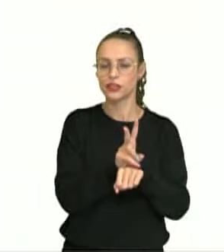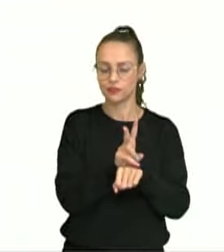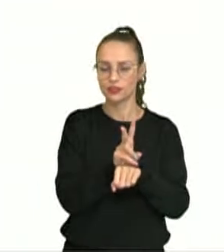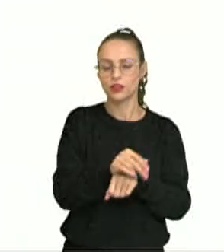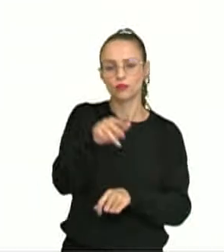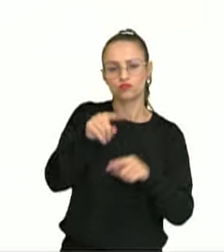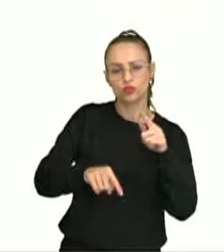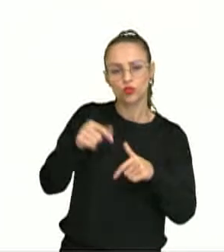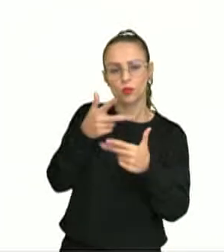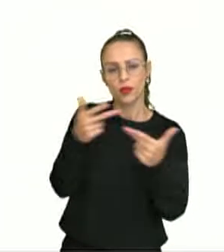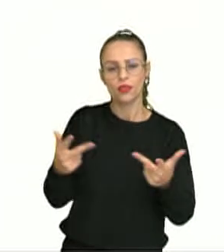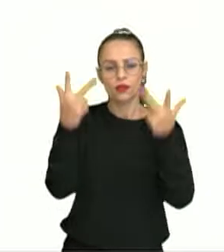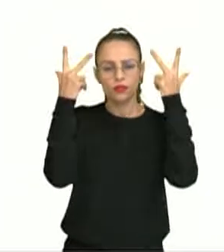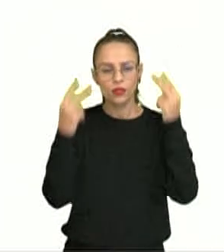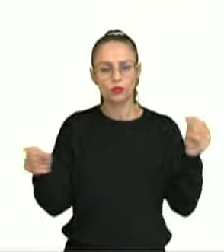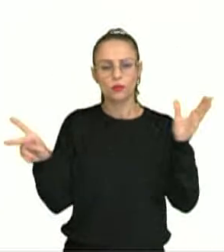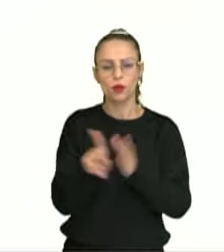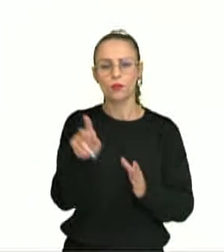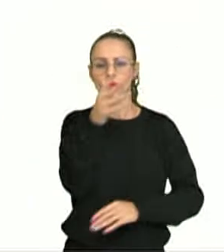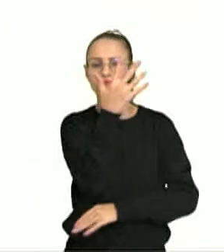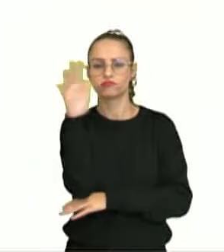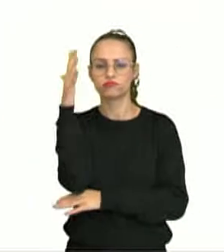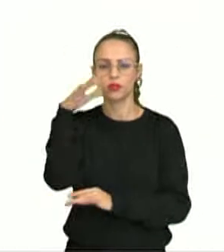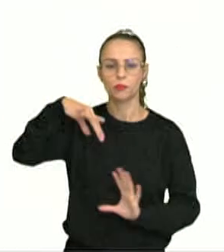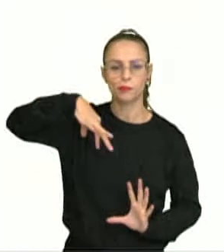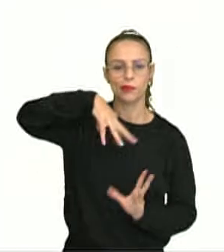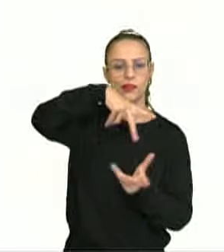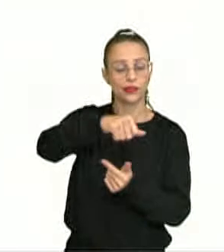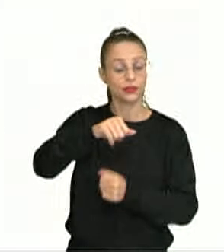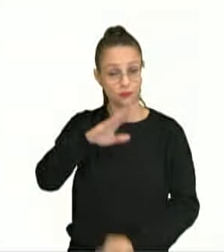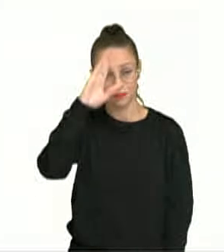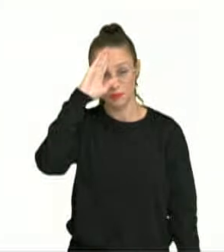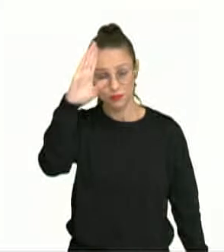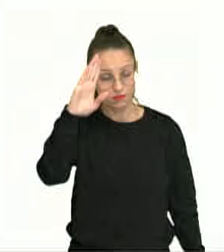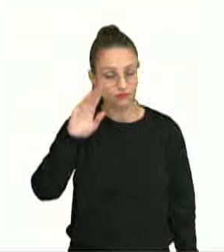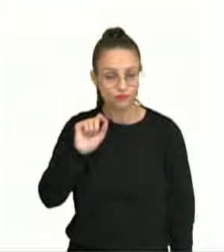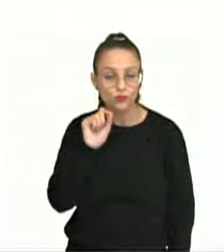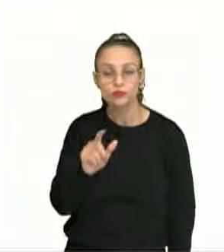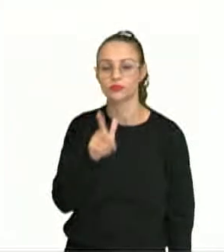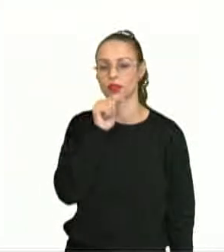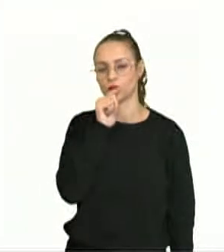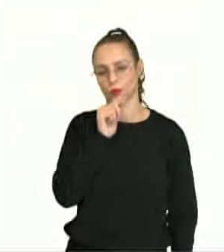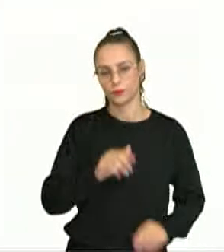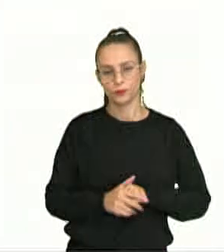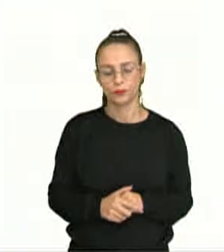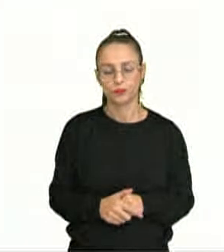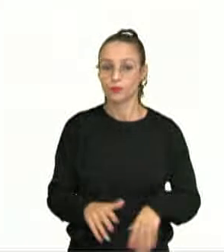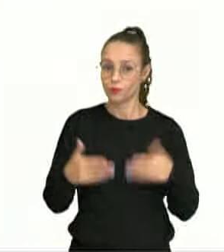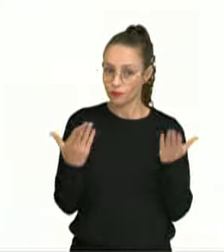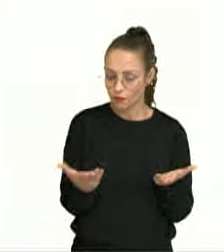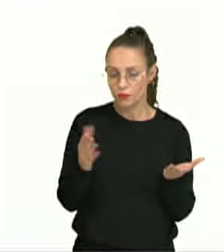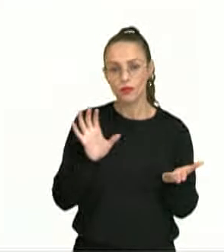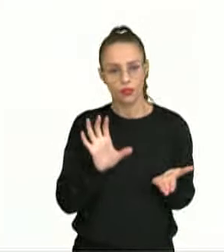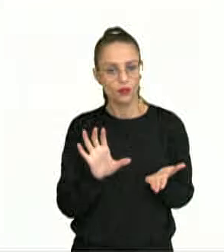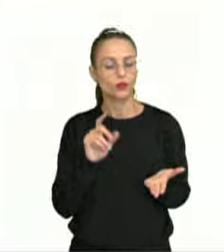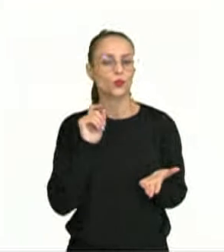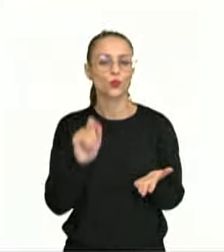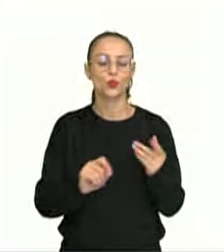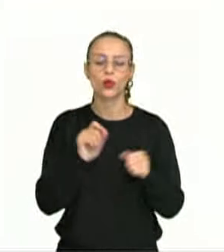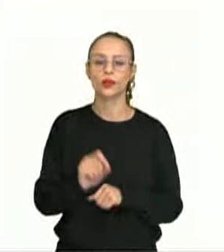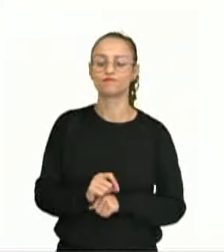dos recursos naturais do planeta, sobretudo da água. Sendo assim,